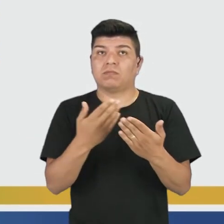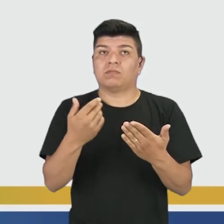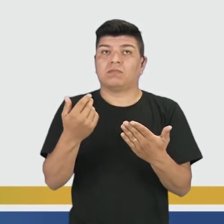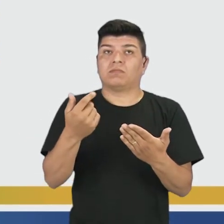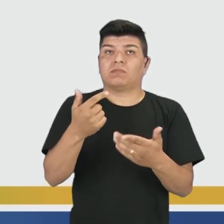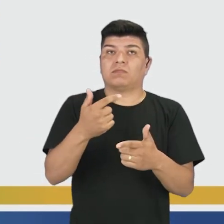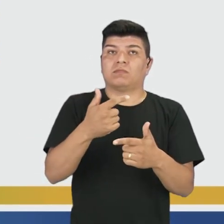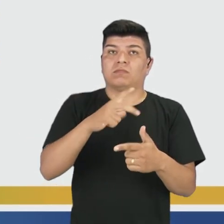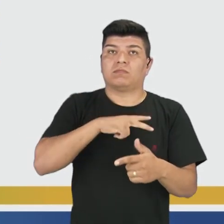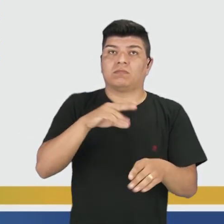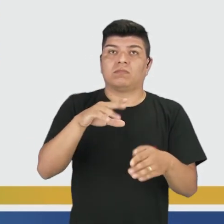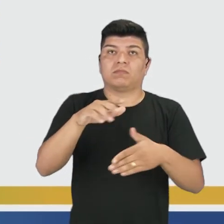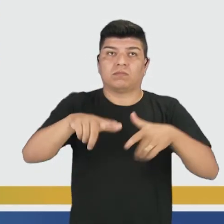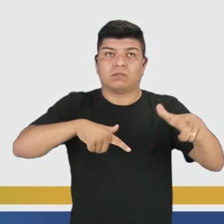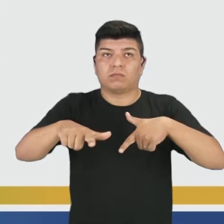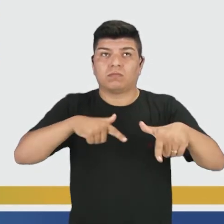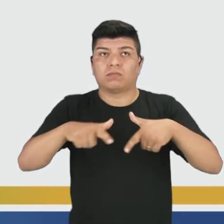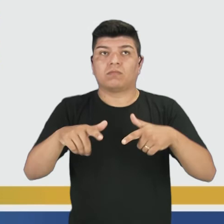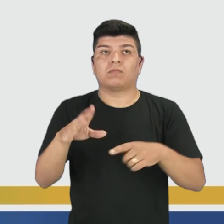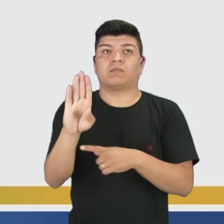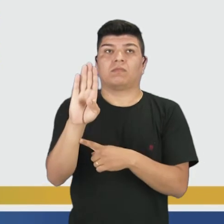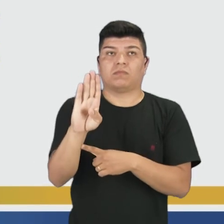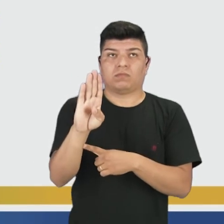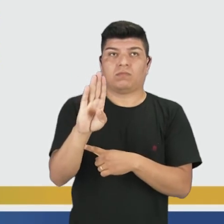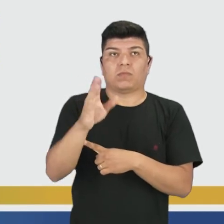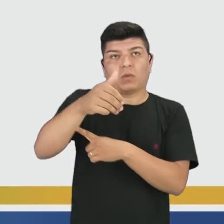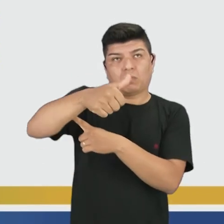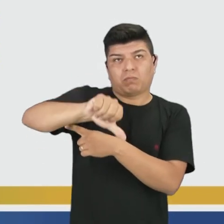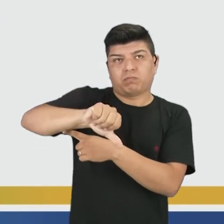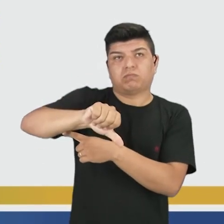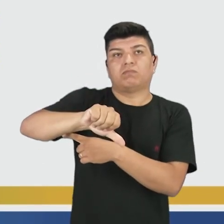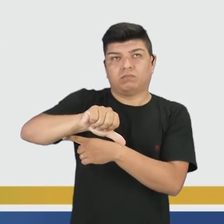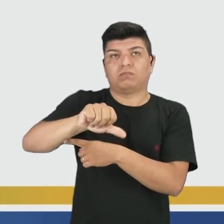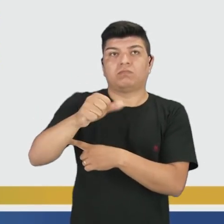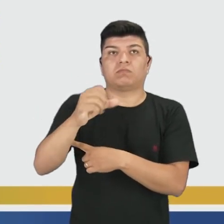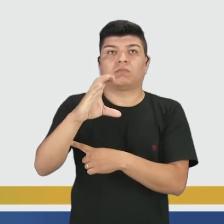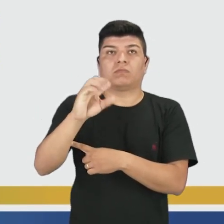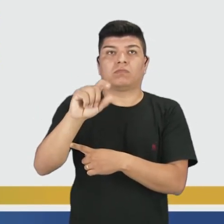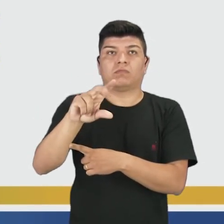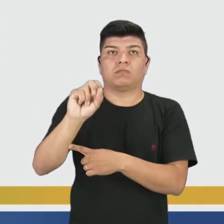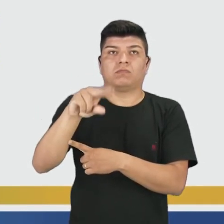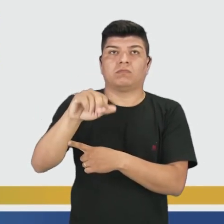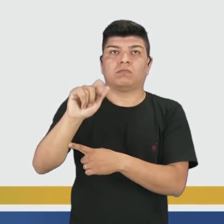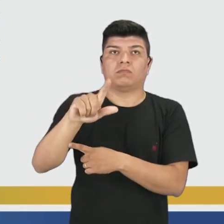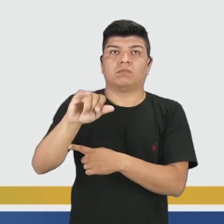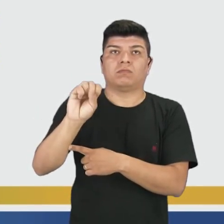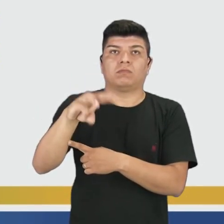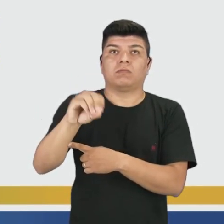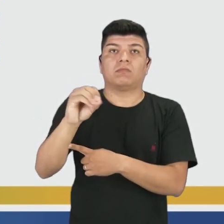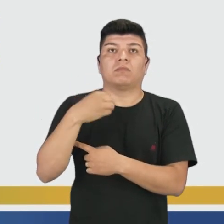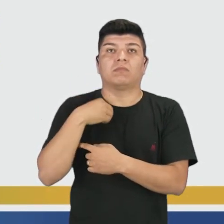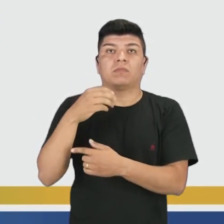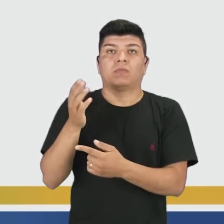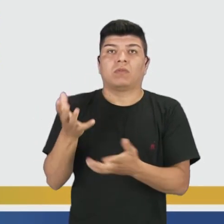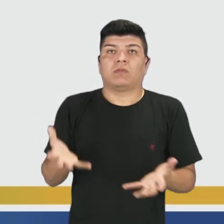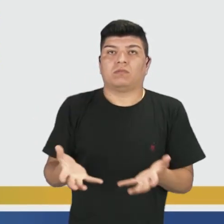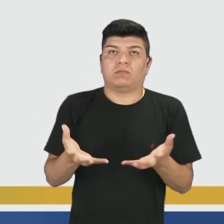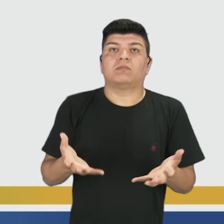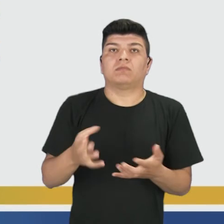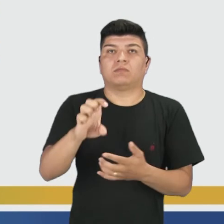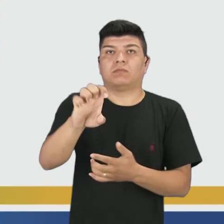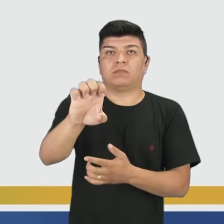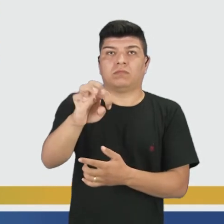precarização do trabalho. Letra B, déficit produtivo, colonialismo e falta de investimentos